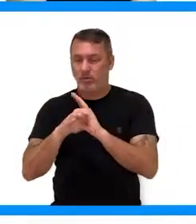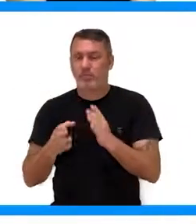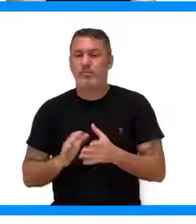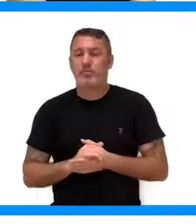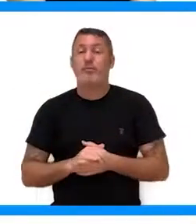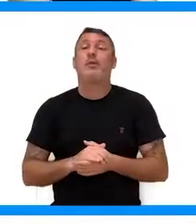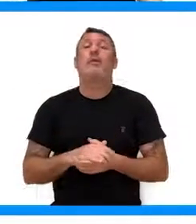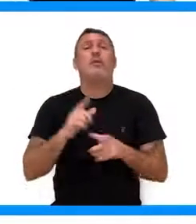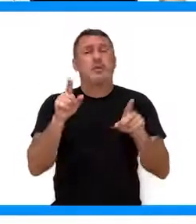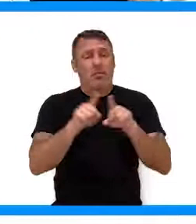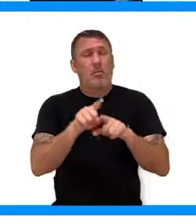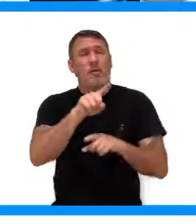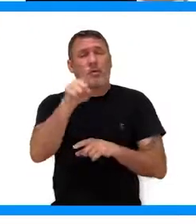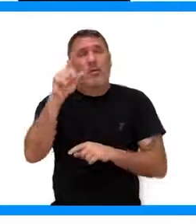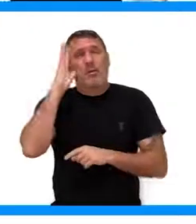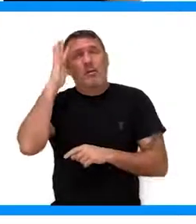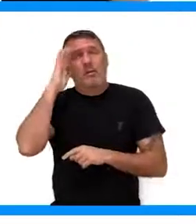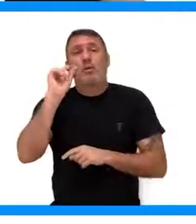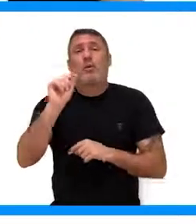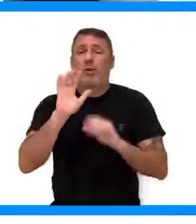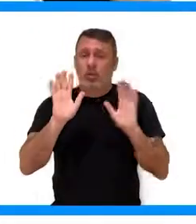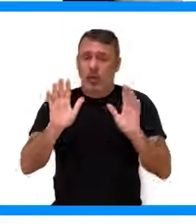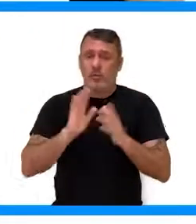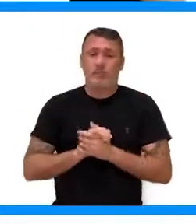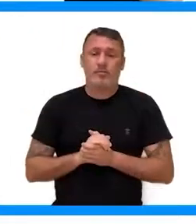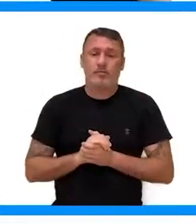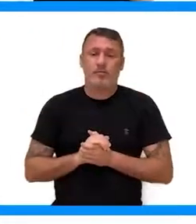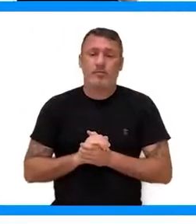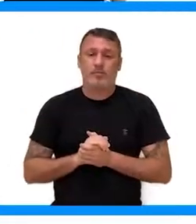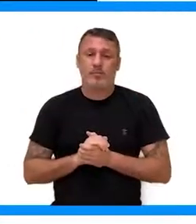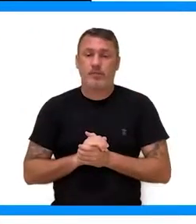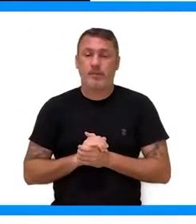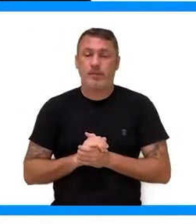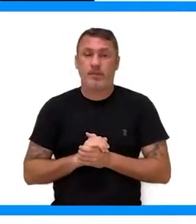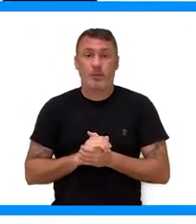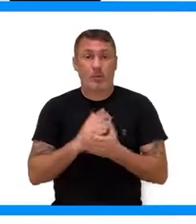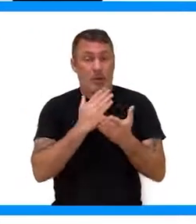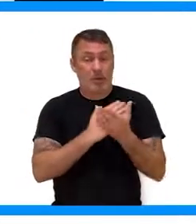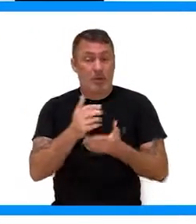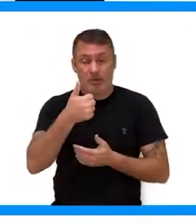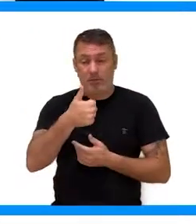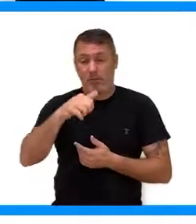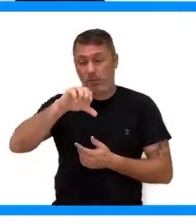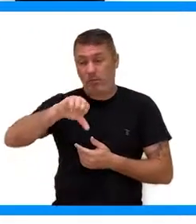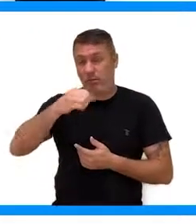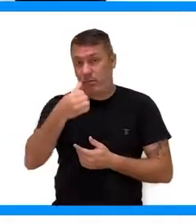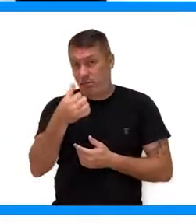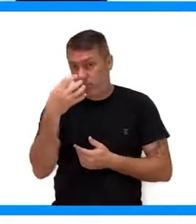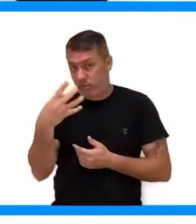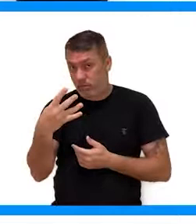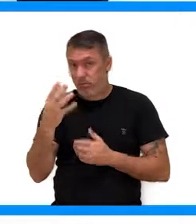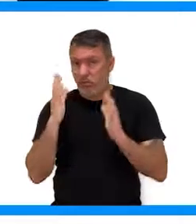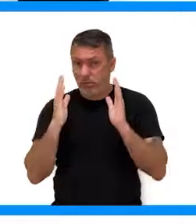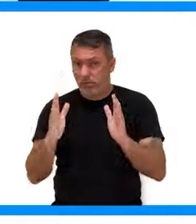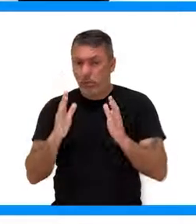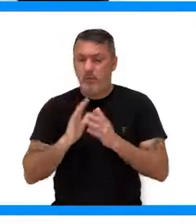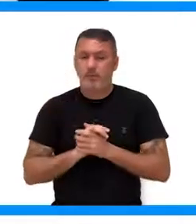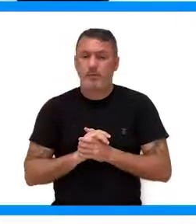entre esses conceitos. E eu quero que vocês pensem o seguinte. Gente, a partir de